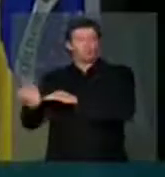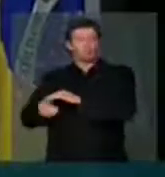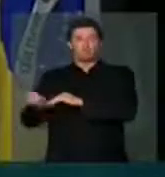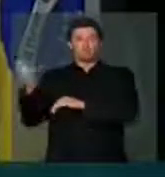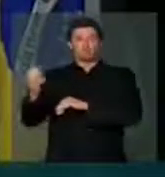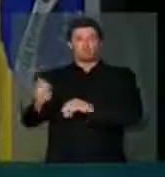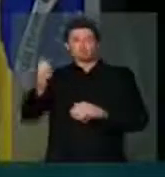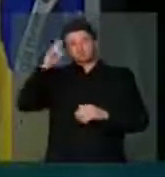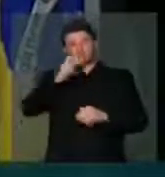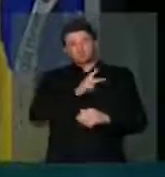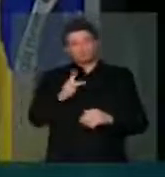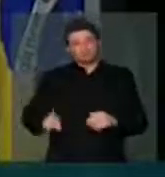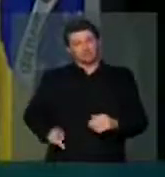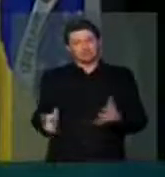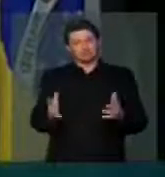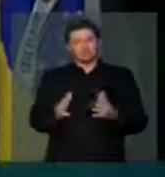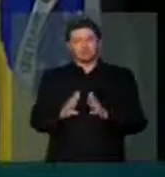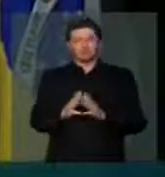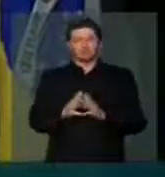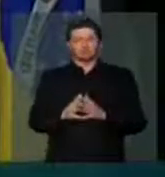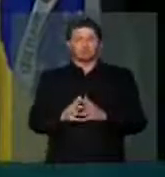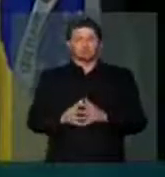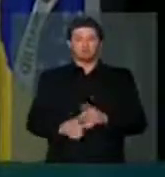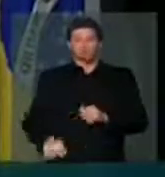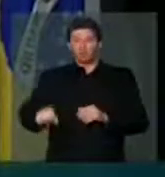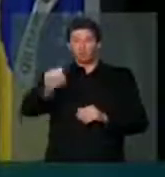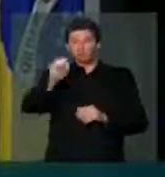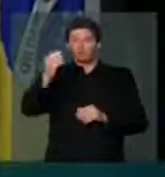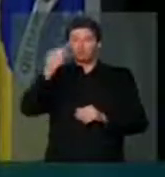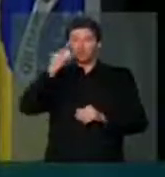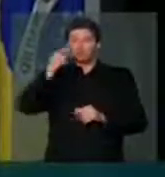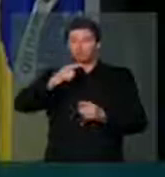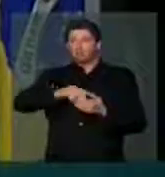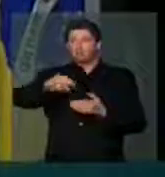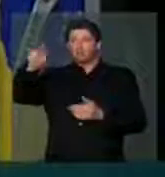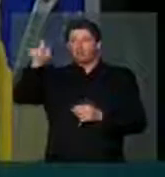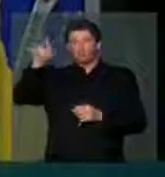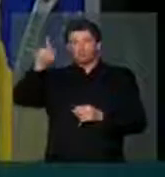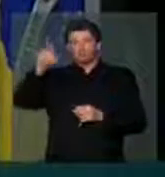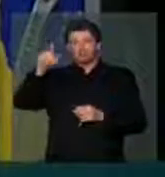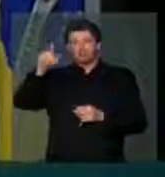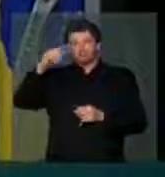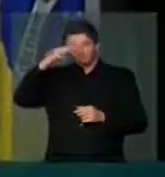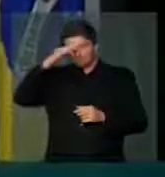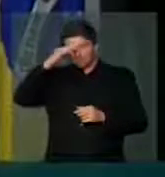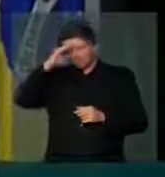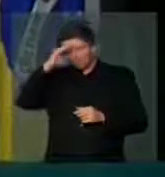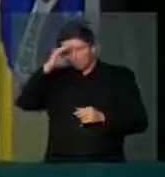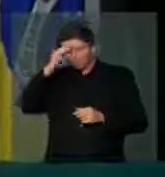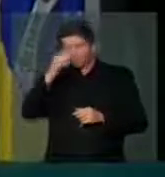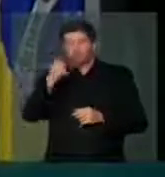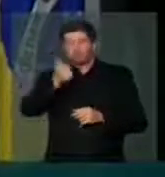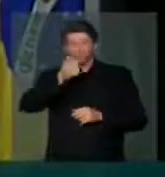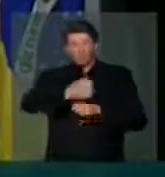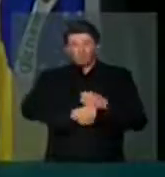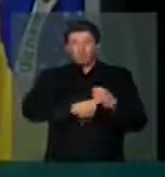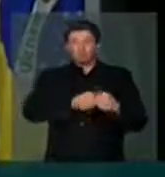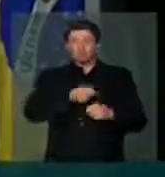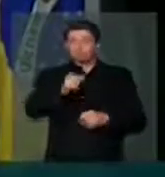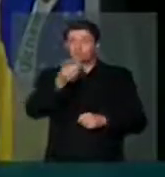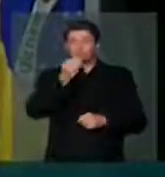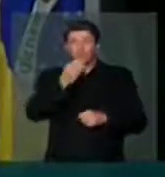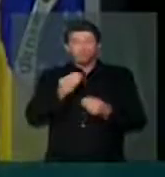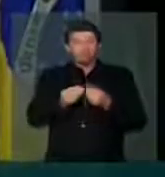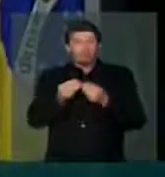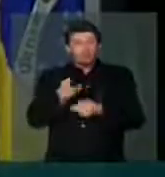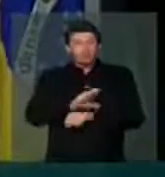Senhora Presidente, com esses 8 bilhões enviados a Cuba só no primeiro ano do programa, a senhora poderia ampliar a oferta